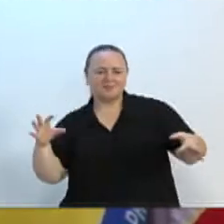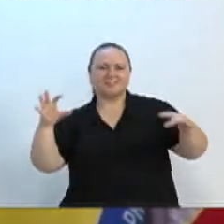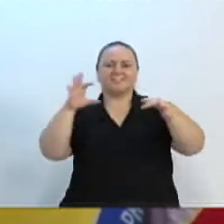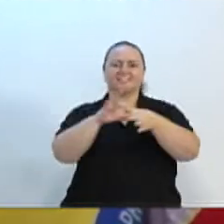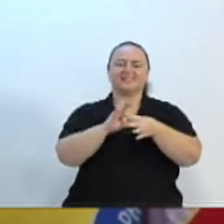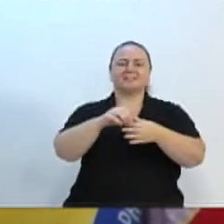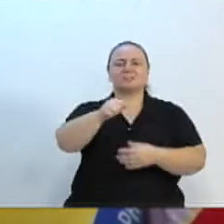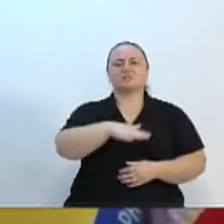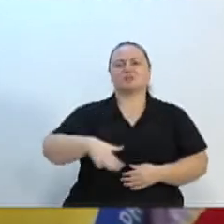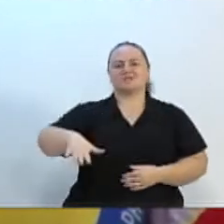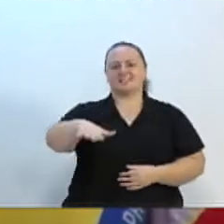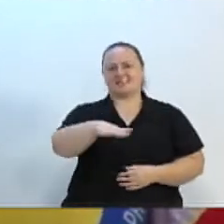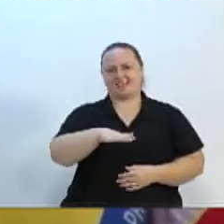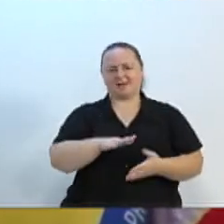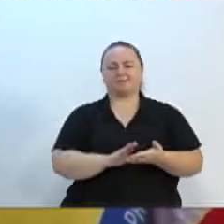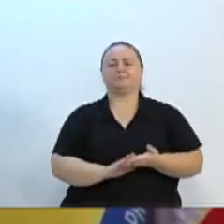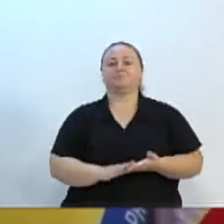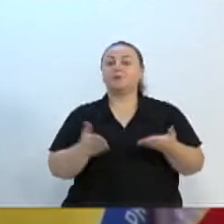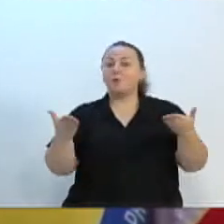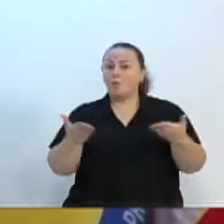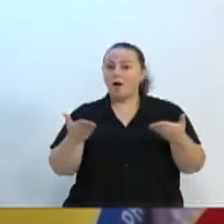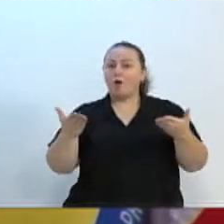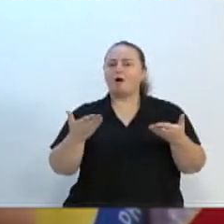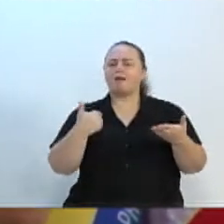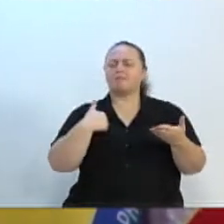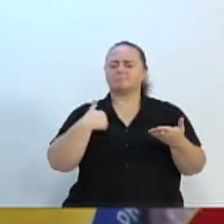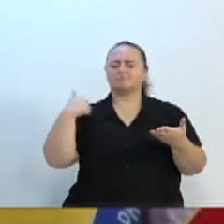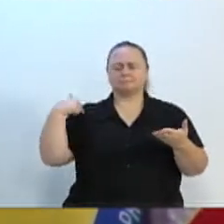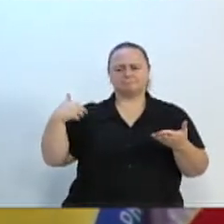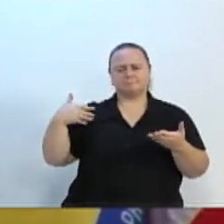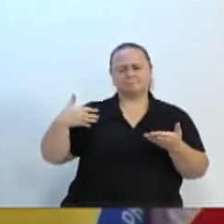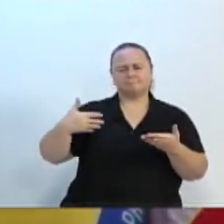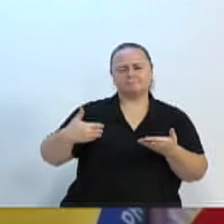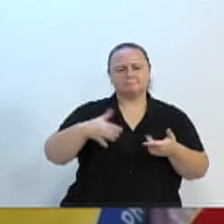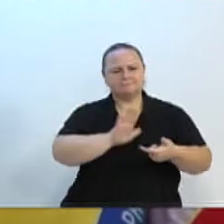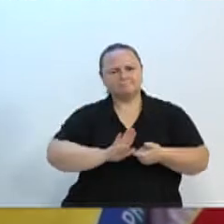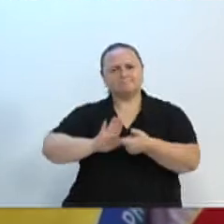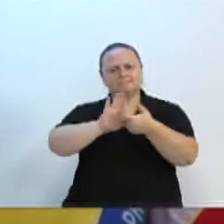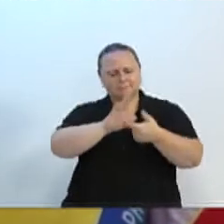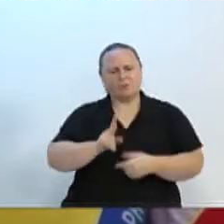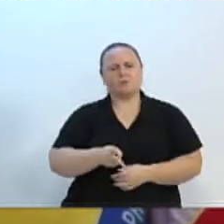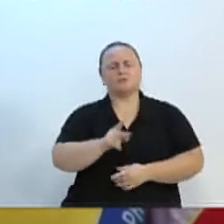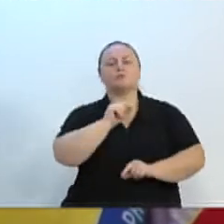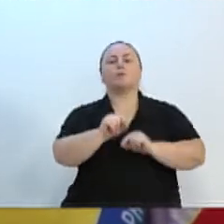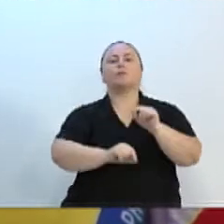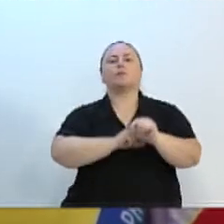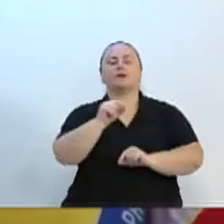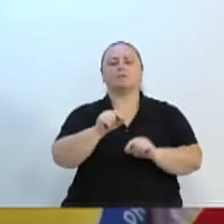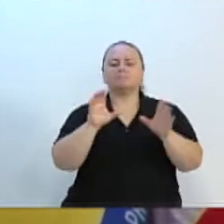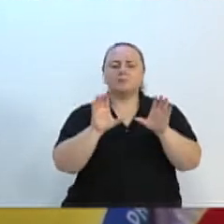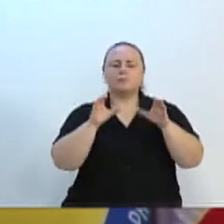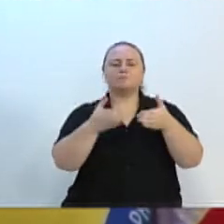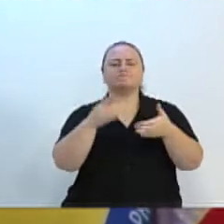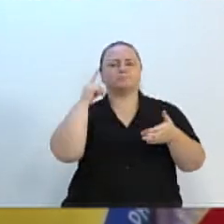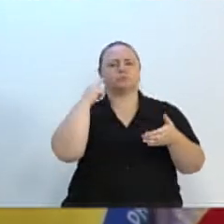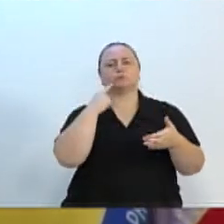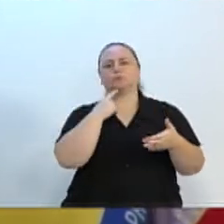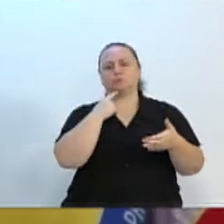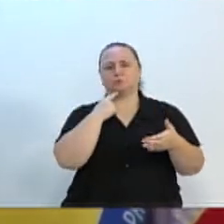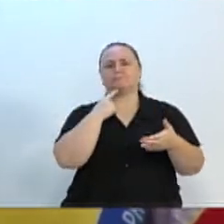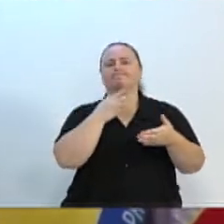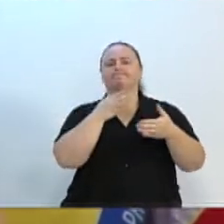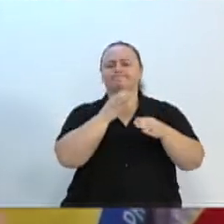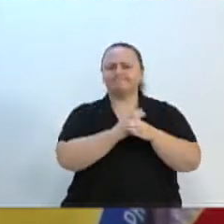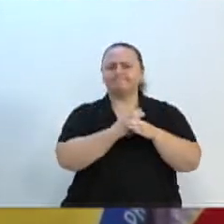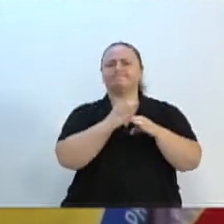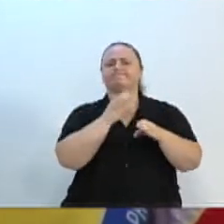sociais. E uma das situações que eu trago muito forte desde o início é a questão das dificuldades da comunidade surda. E ontem nós estivemos participando